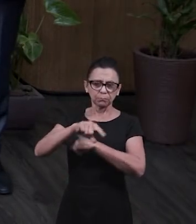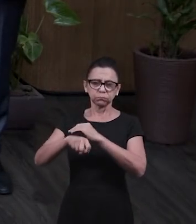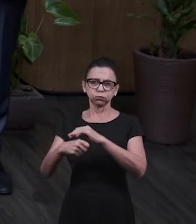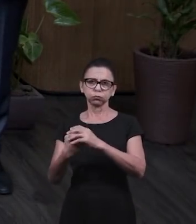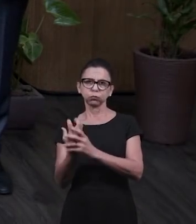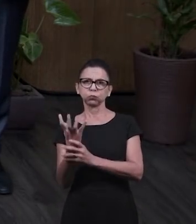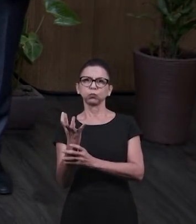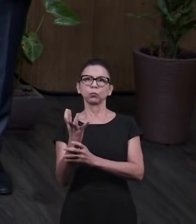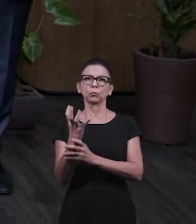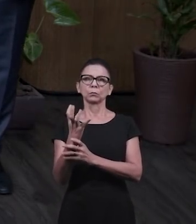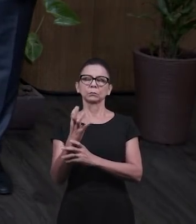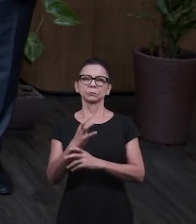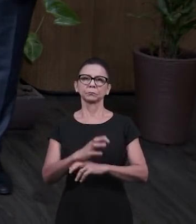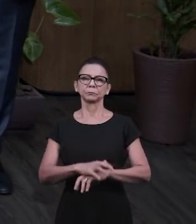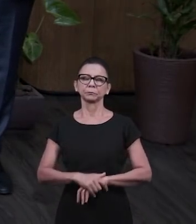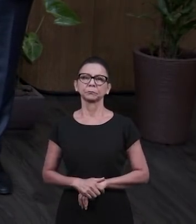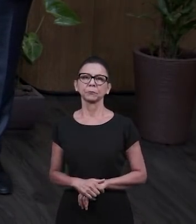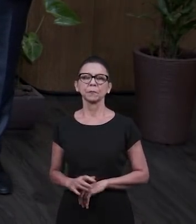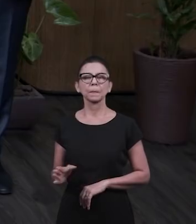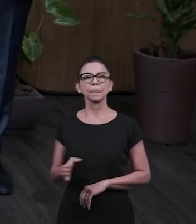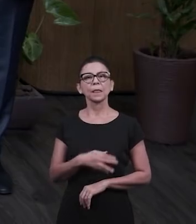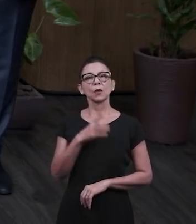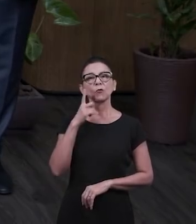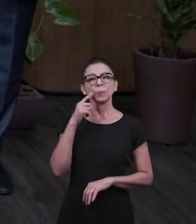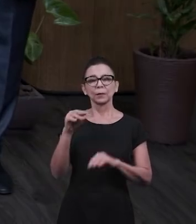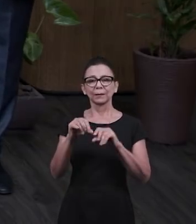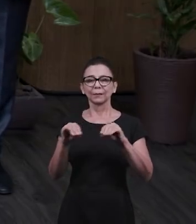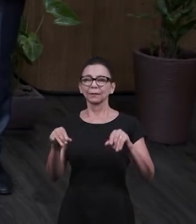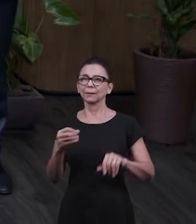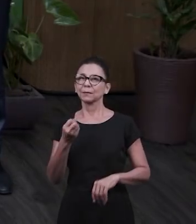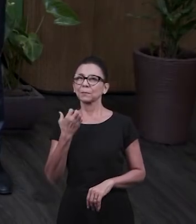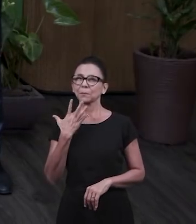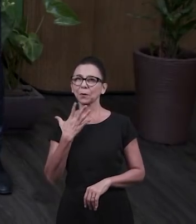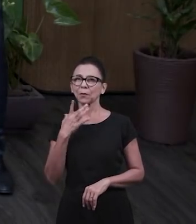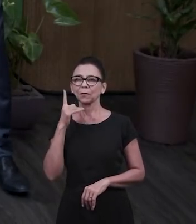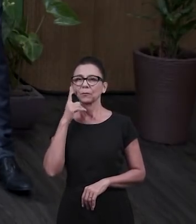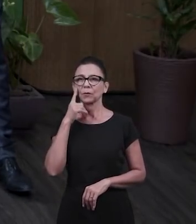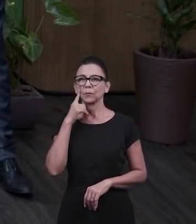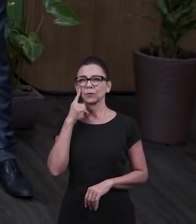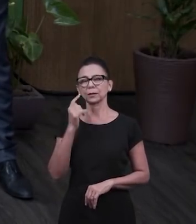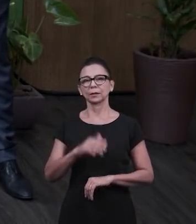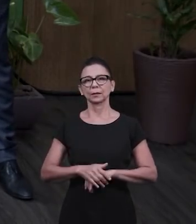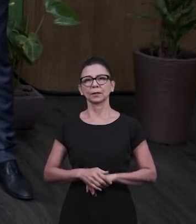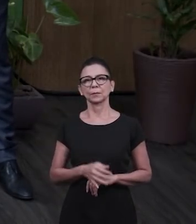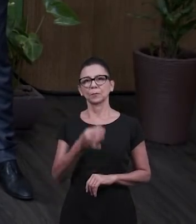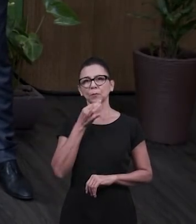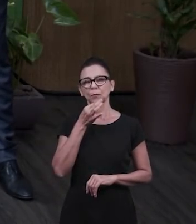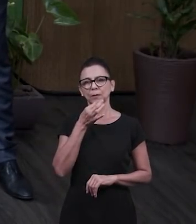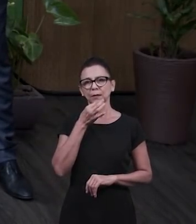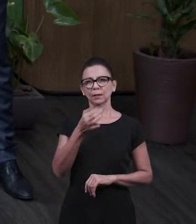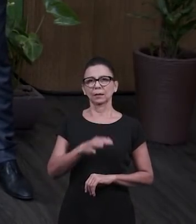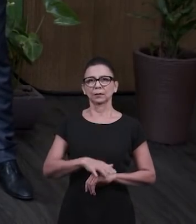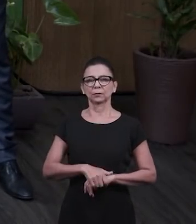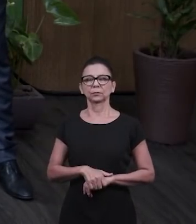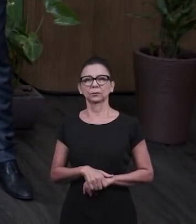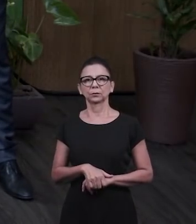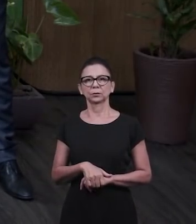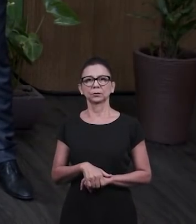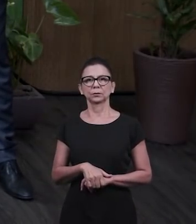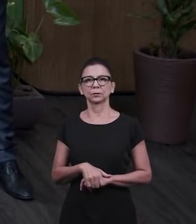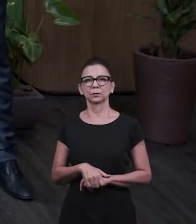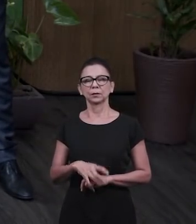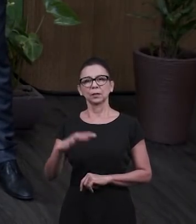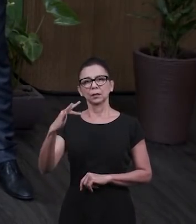boa terra, vamos citar o comentário de Fabiana Monteiro, de Recife, Pernambuco.